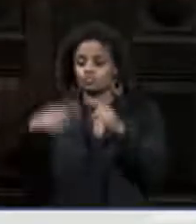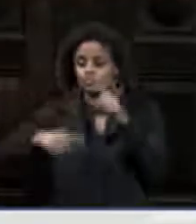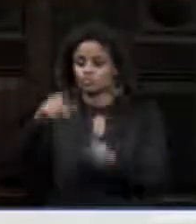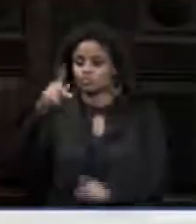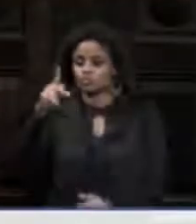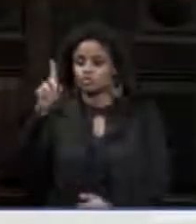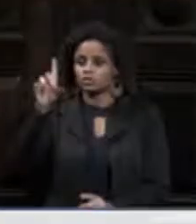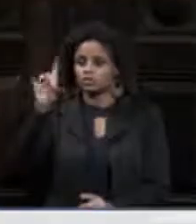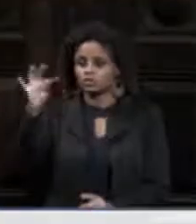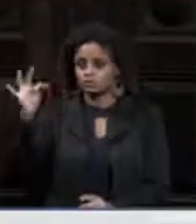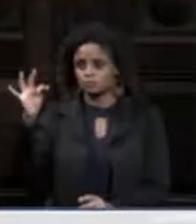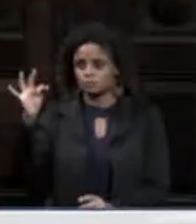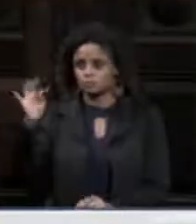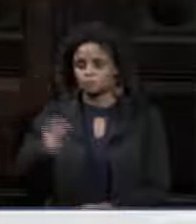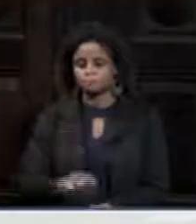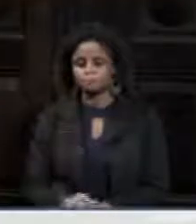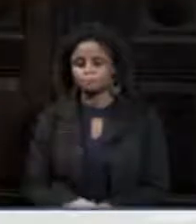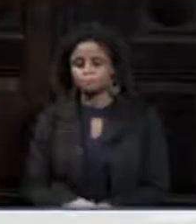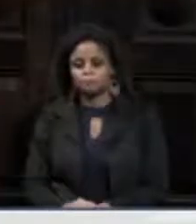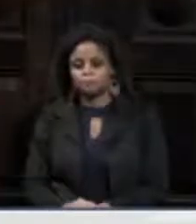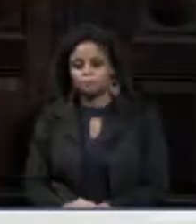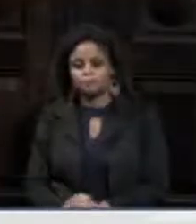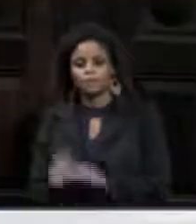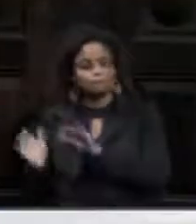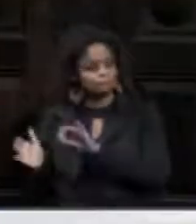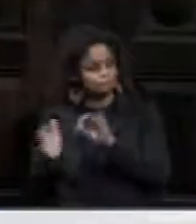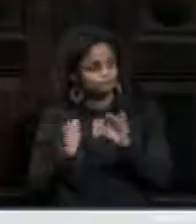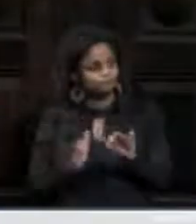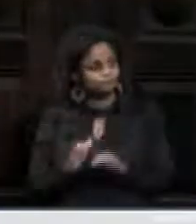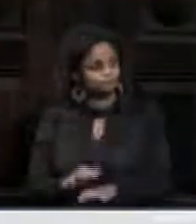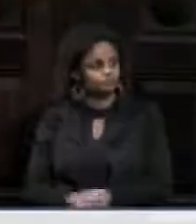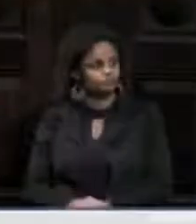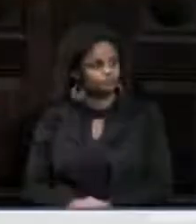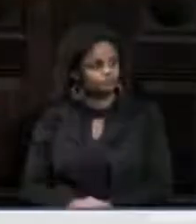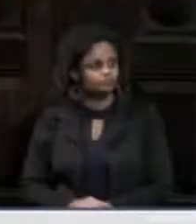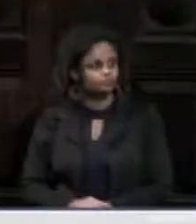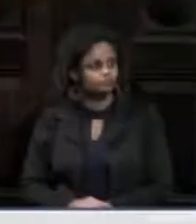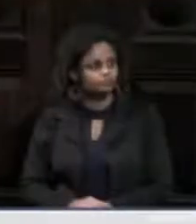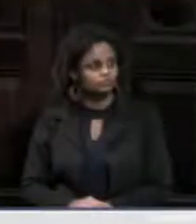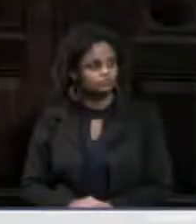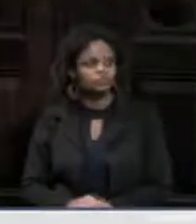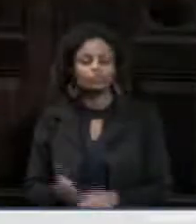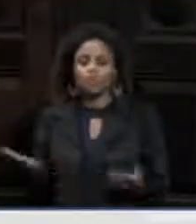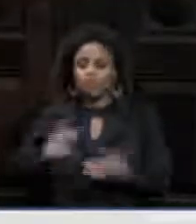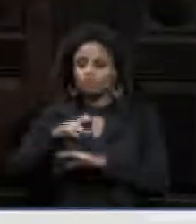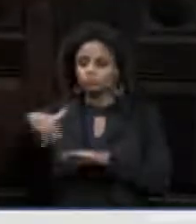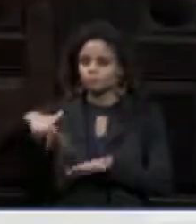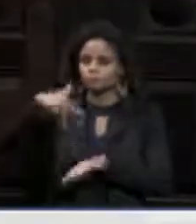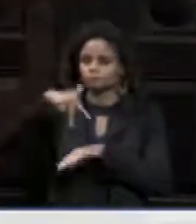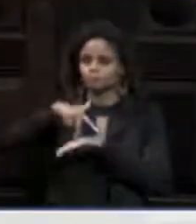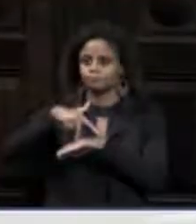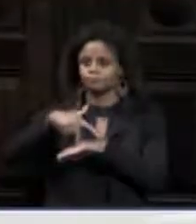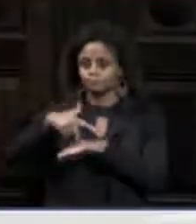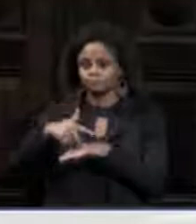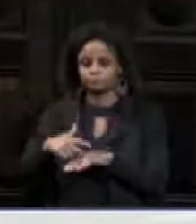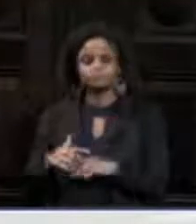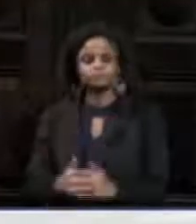governador. Senhor presidente, ocupo a tribuna nesta